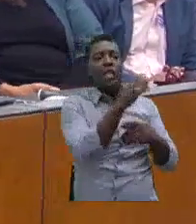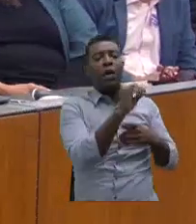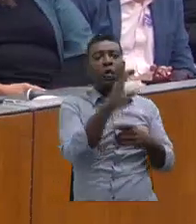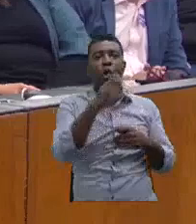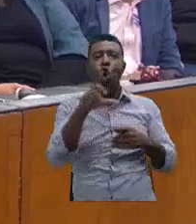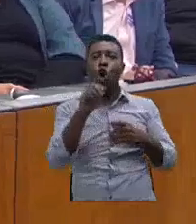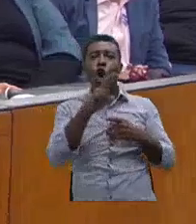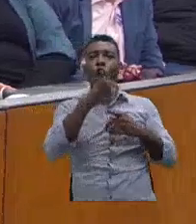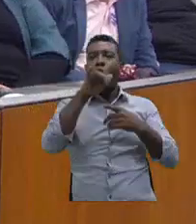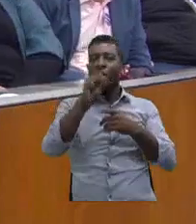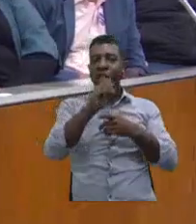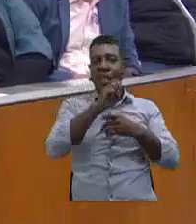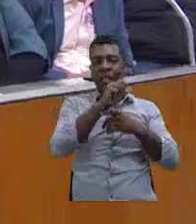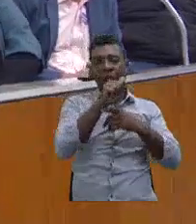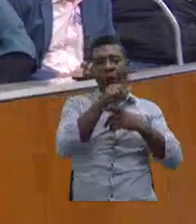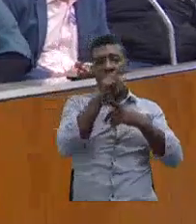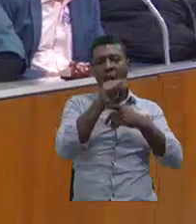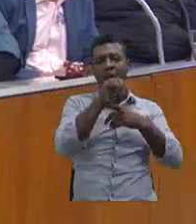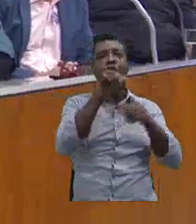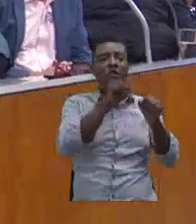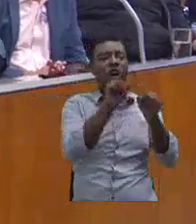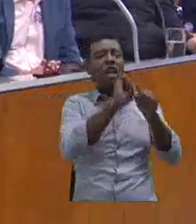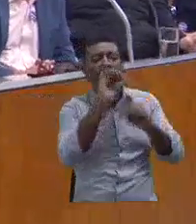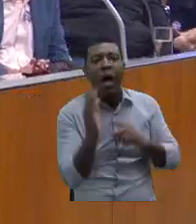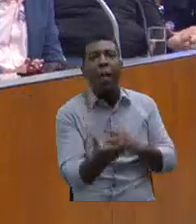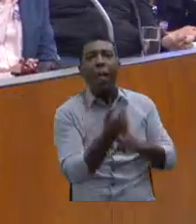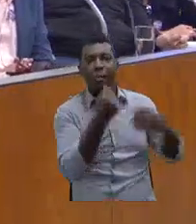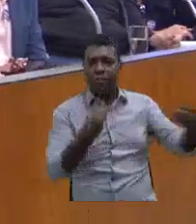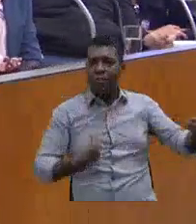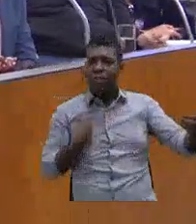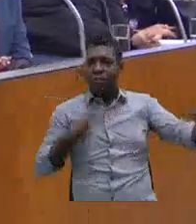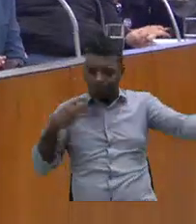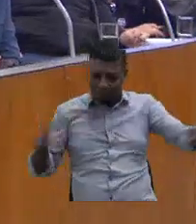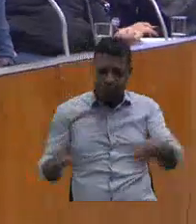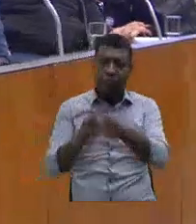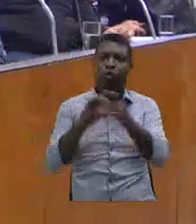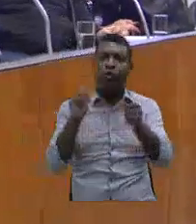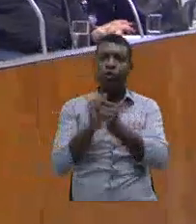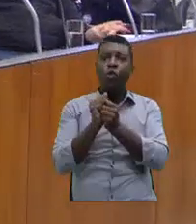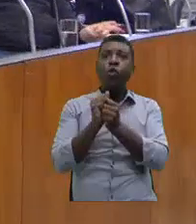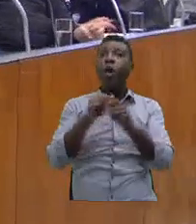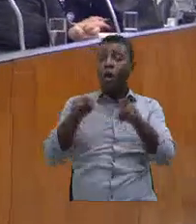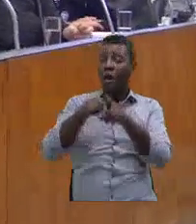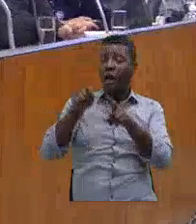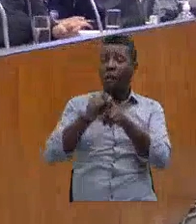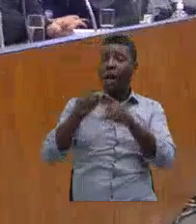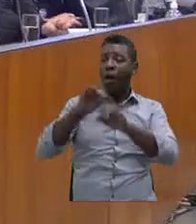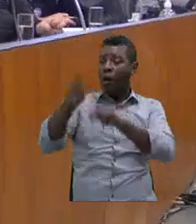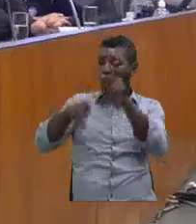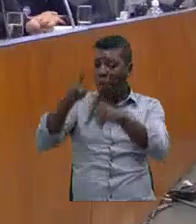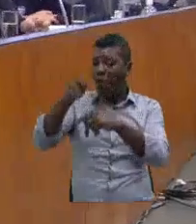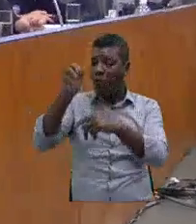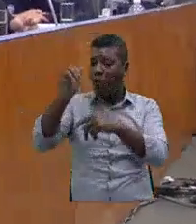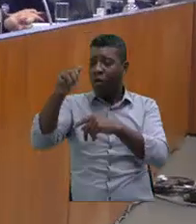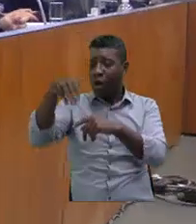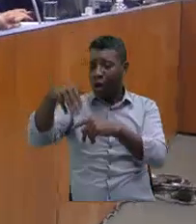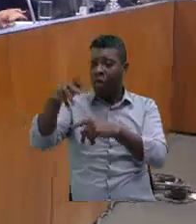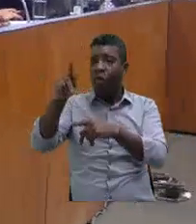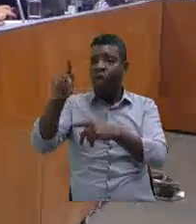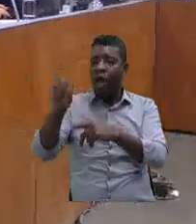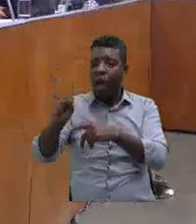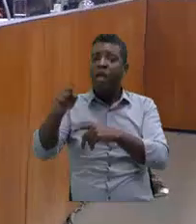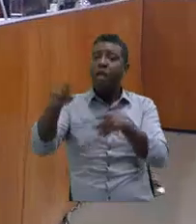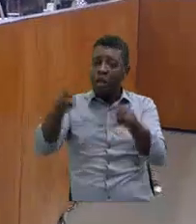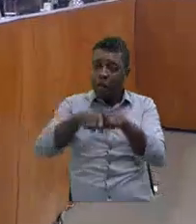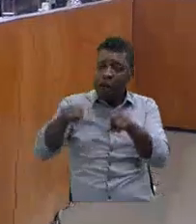nesse momento, muito boa do povo da MGS, sobretudo nos